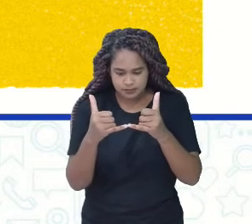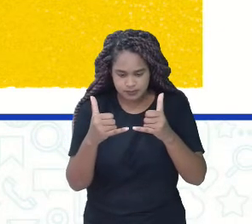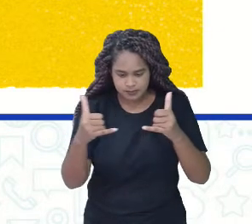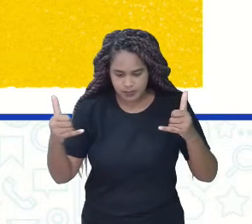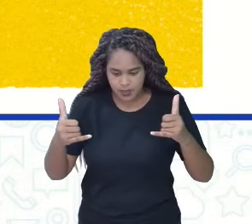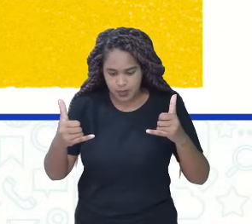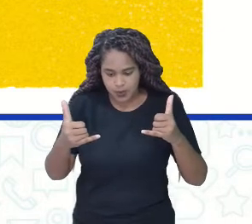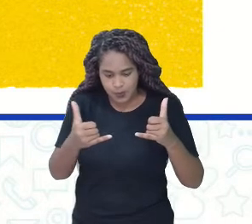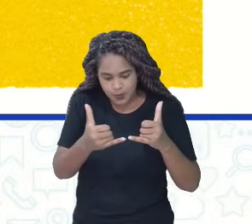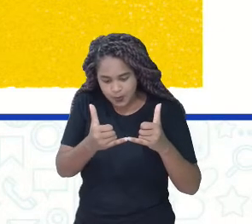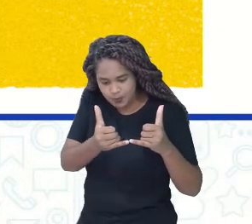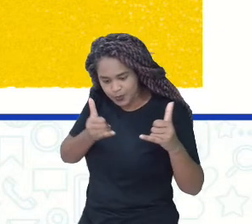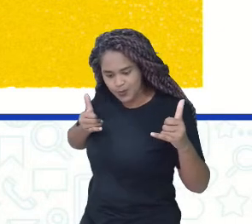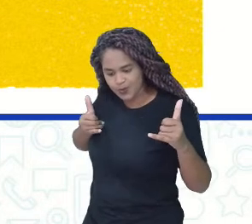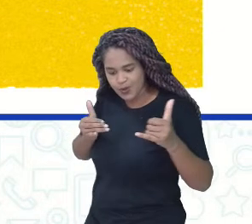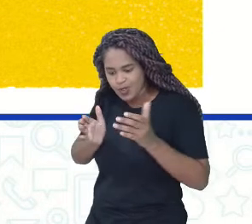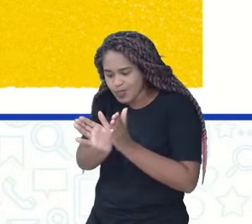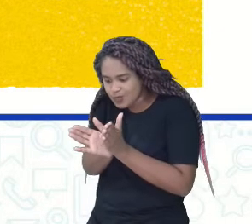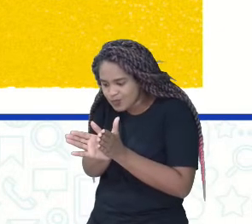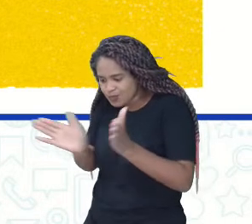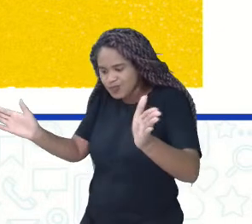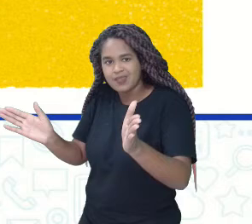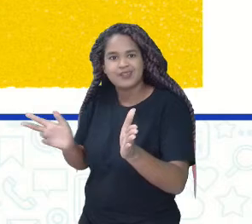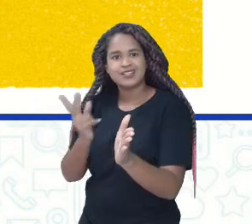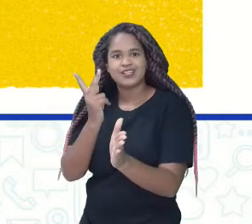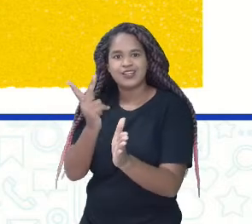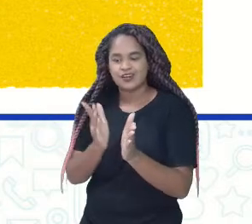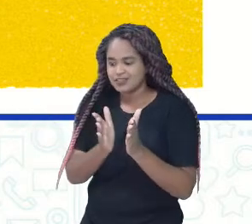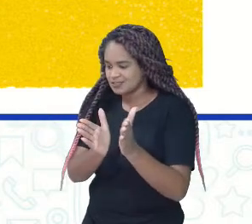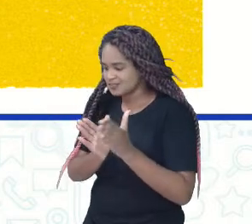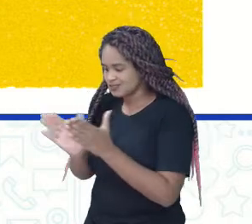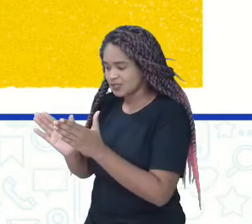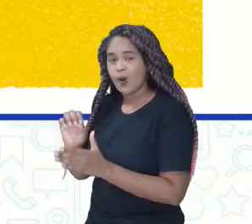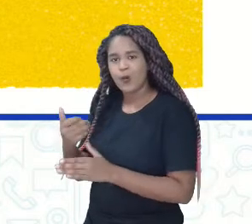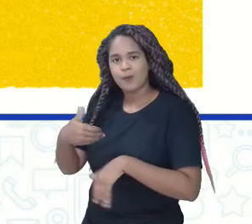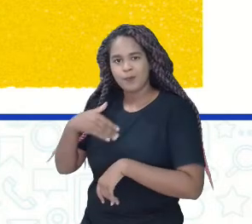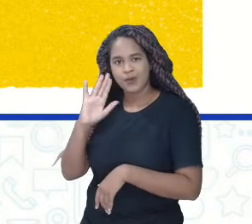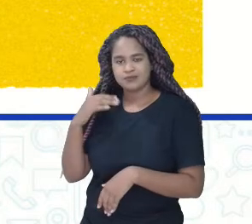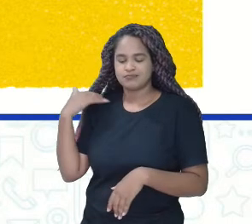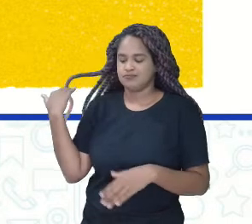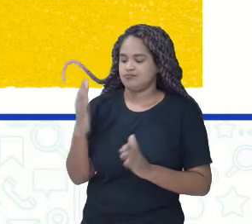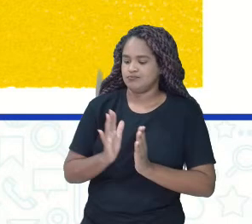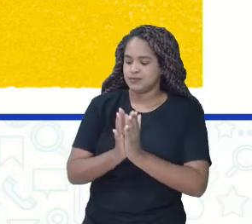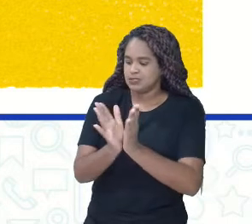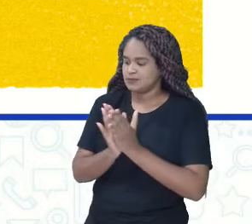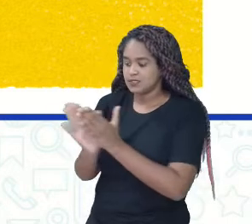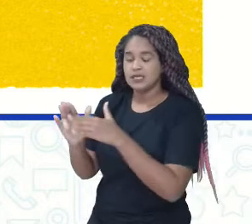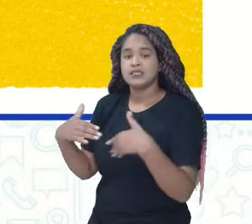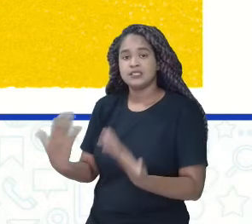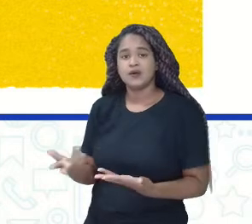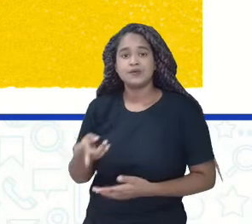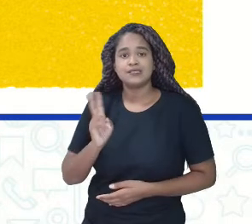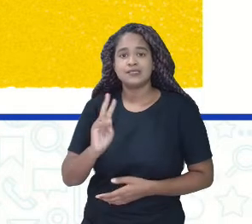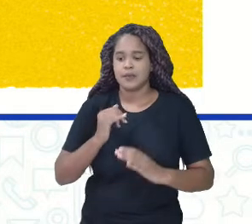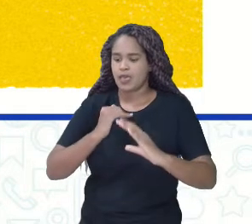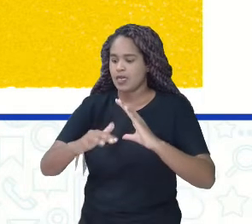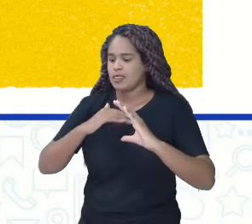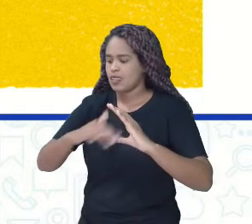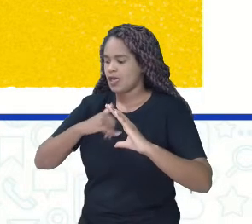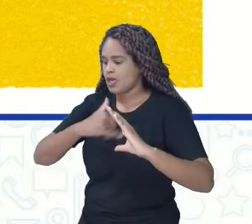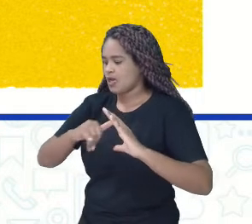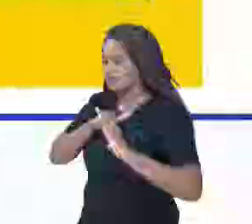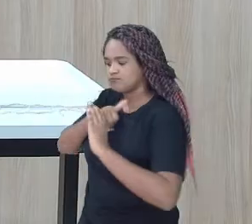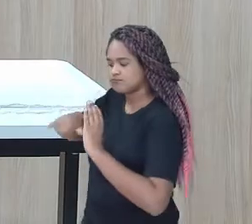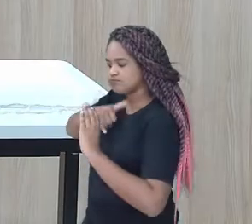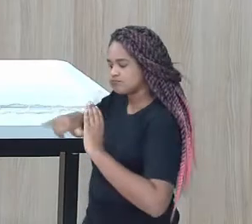divisão e isso acontece para que haja tensão elétrica constante em todos os pontos. Então, para que haja